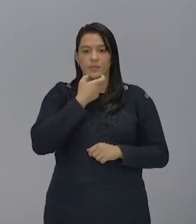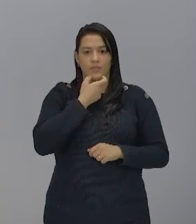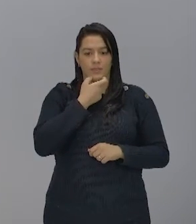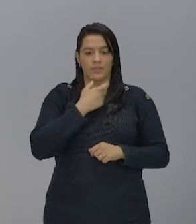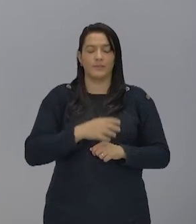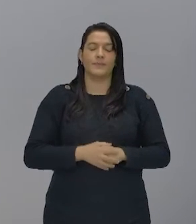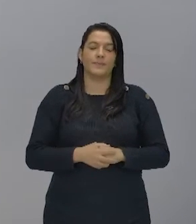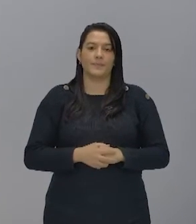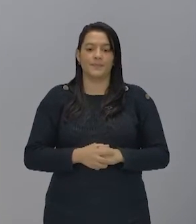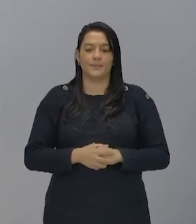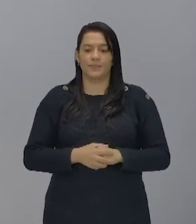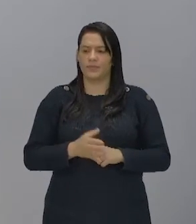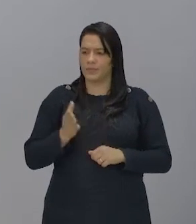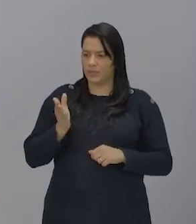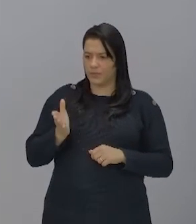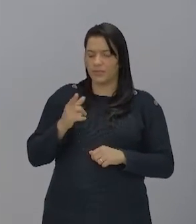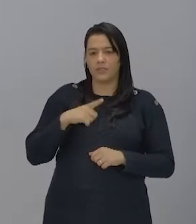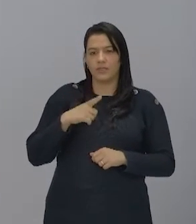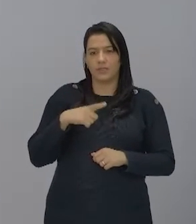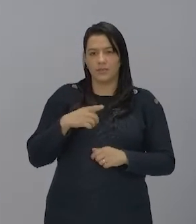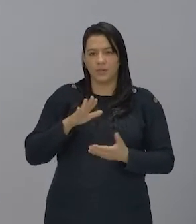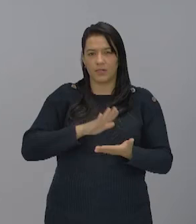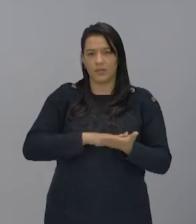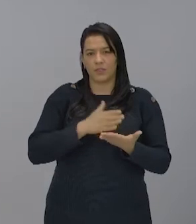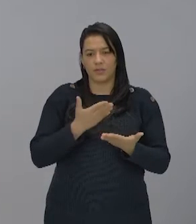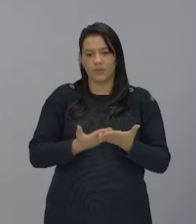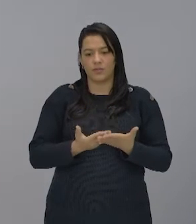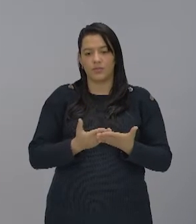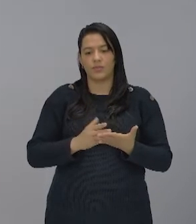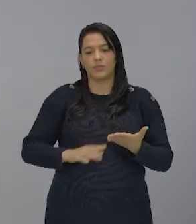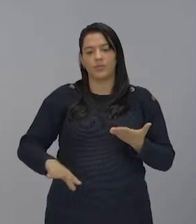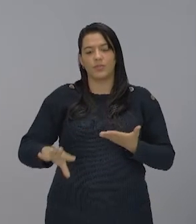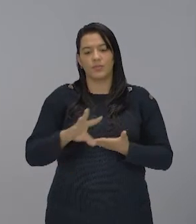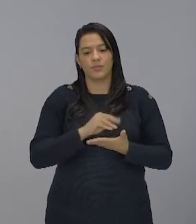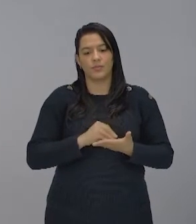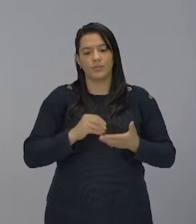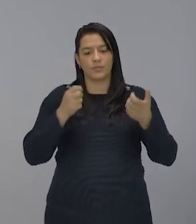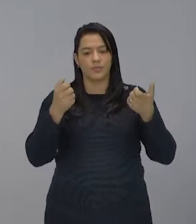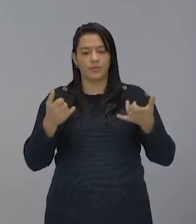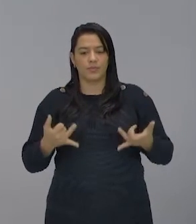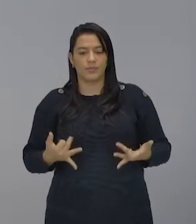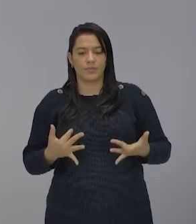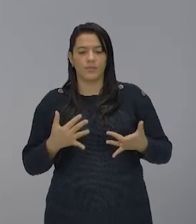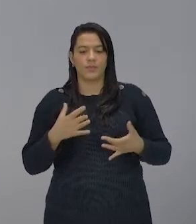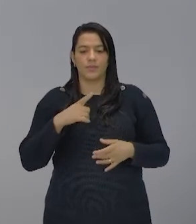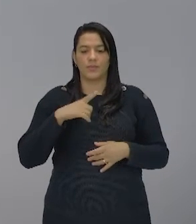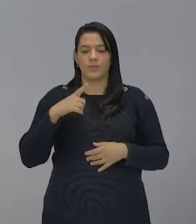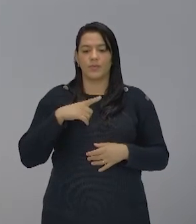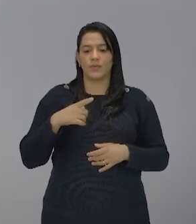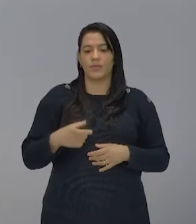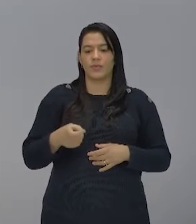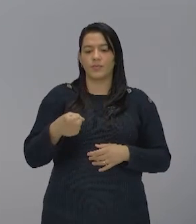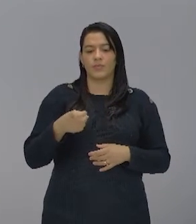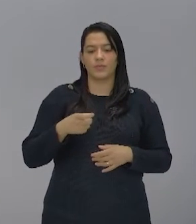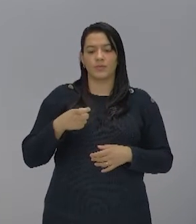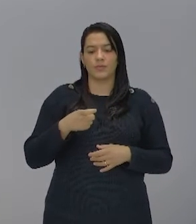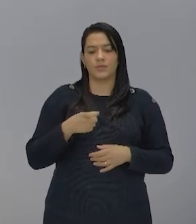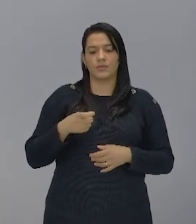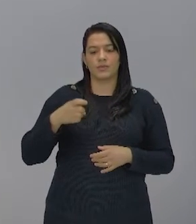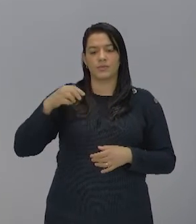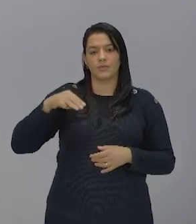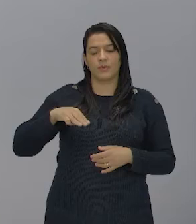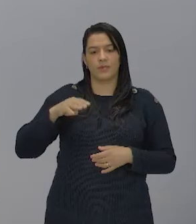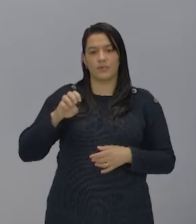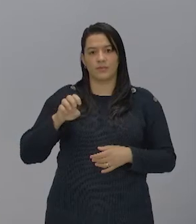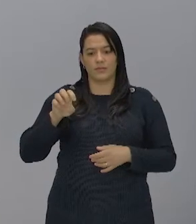tal. E Mário, você agora acabou de traduzir aí o X of Swords, X de espadas do X-Men, né?